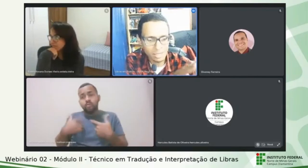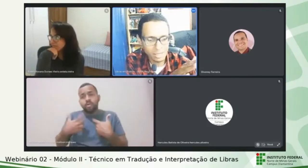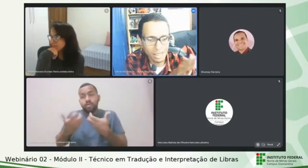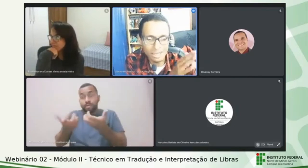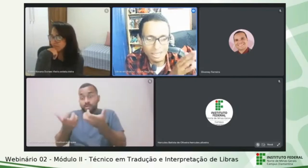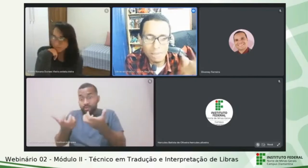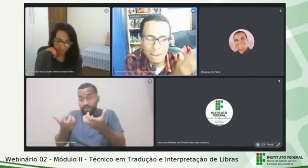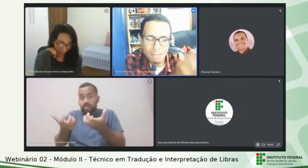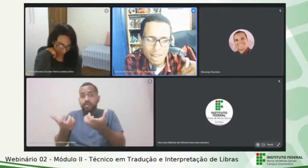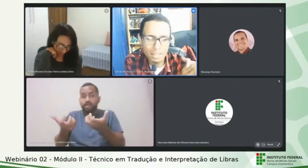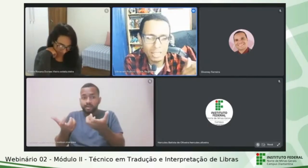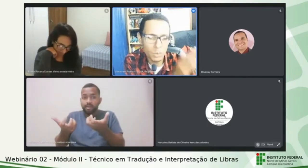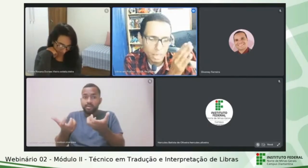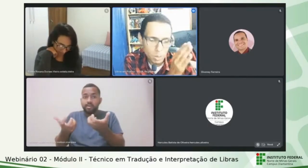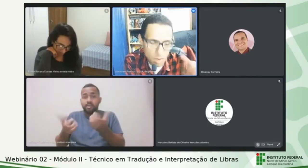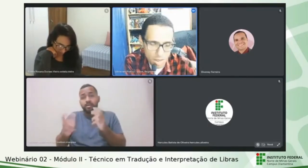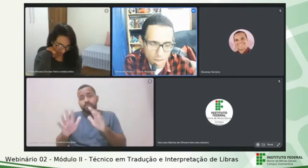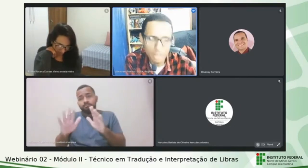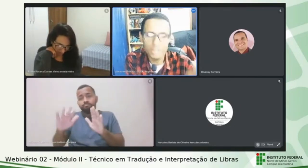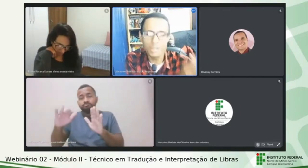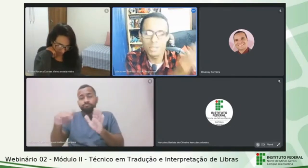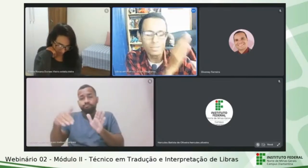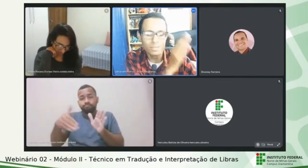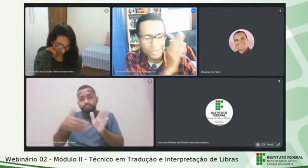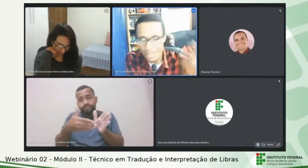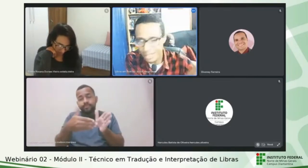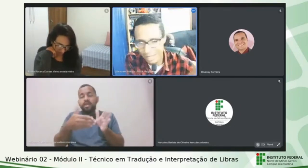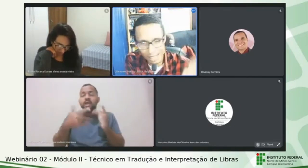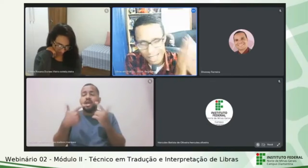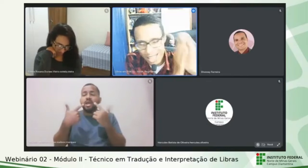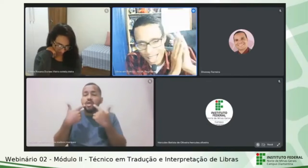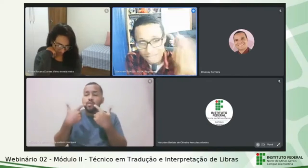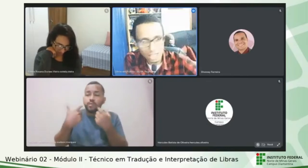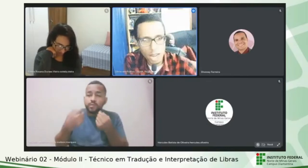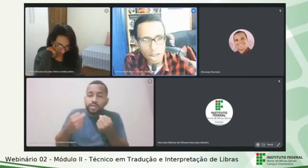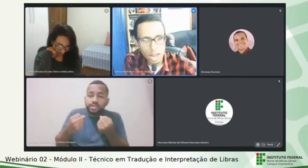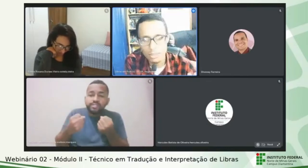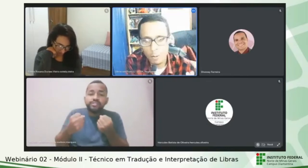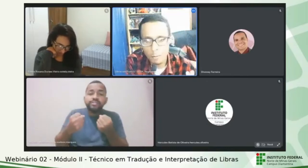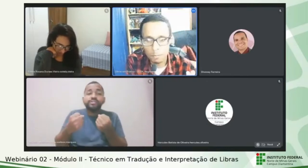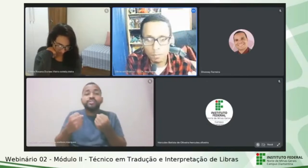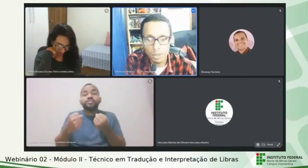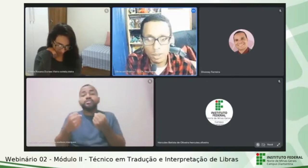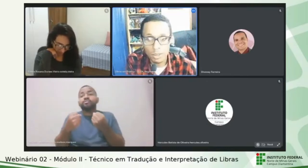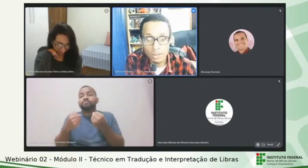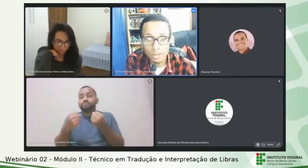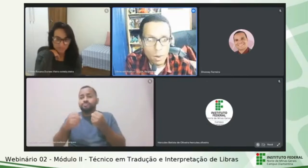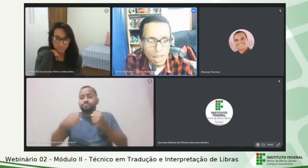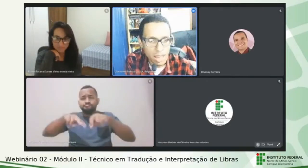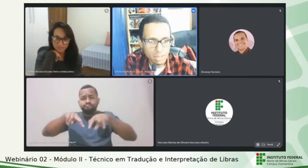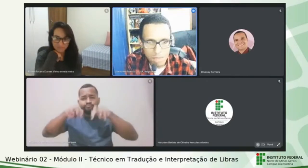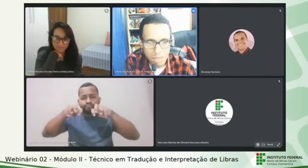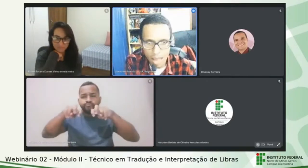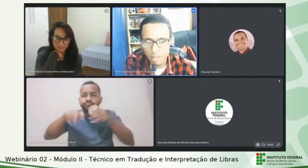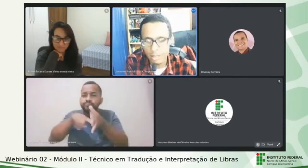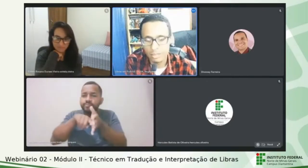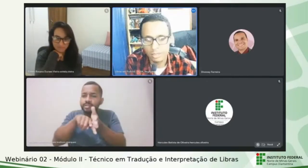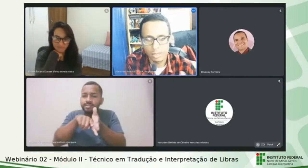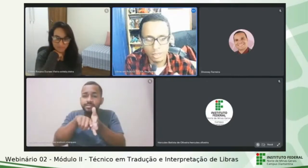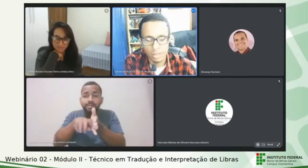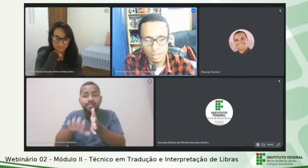assim trabalhar mais ali com a linguística, de entrar de cabeça, não é essa minha